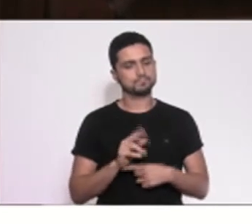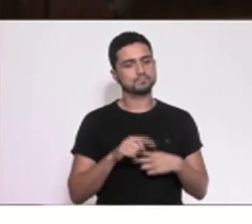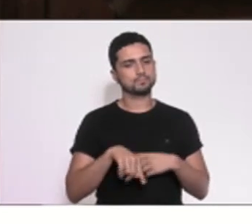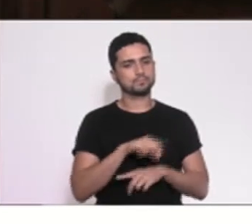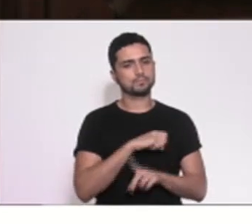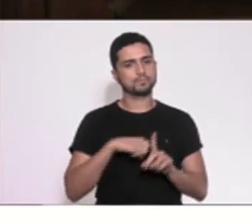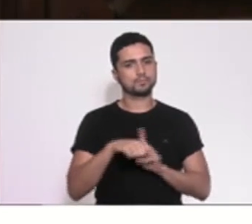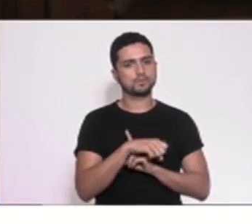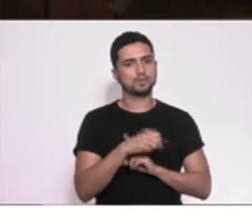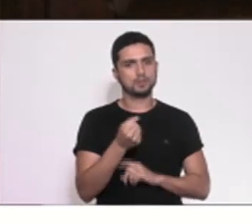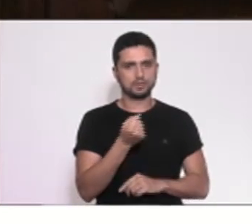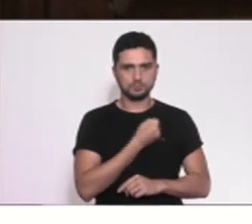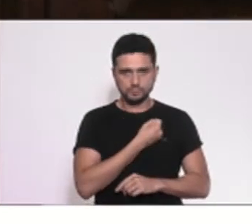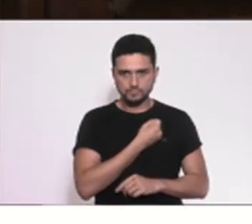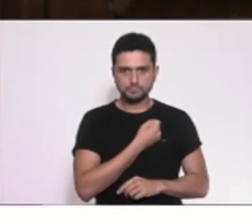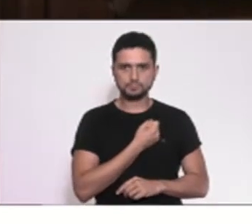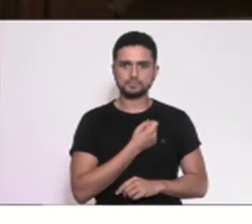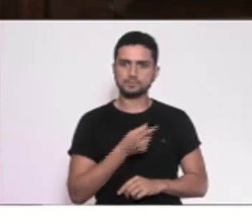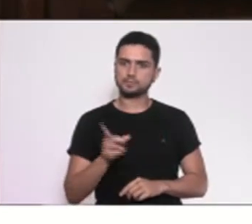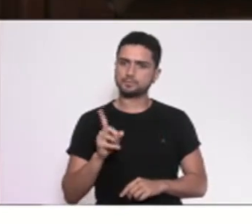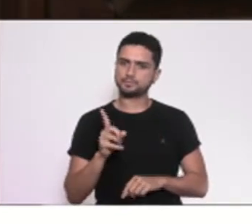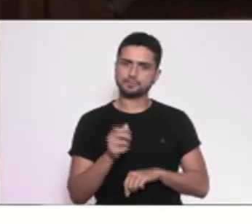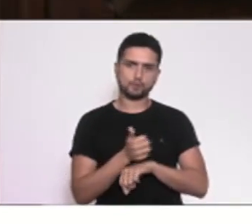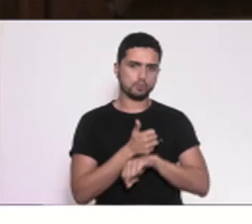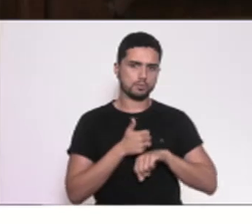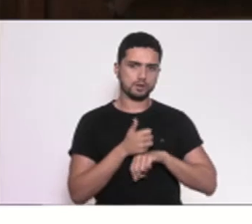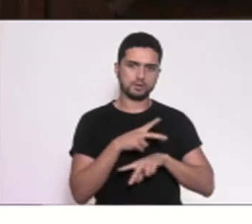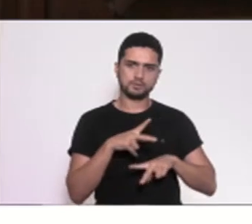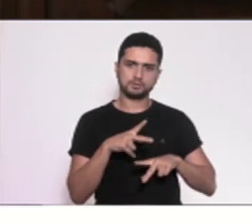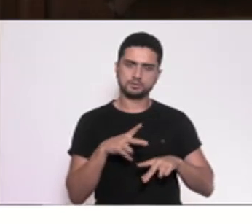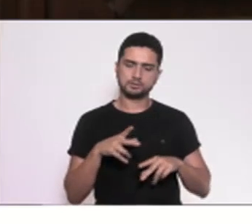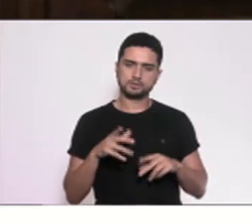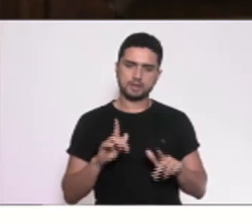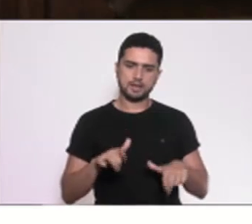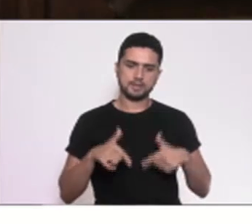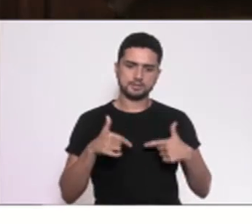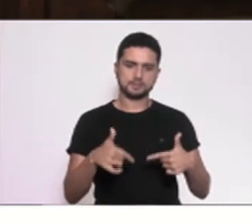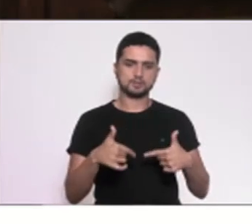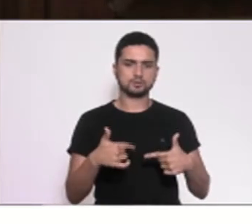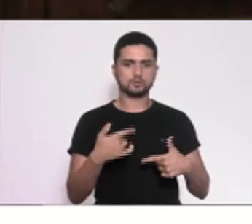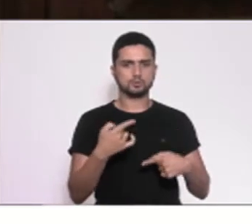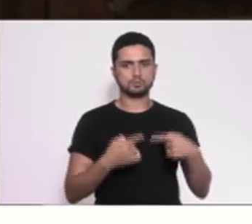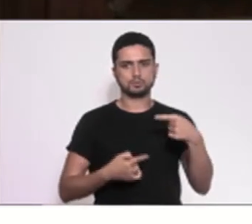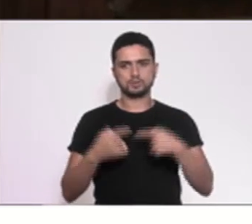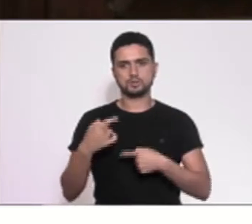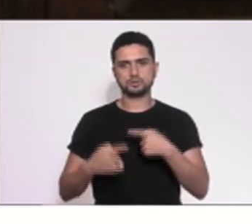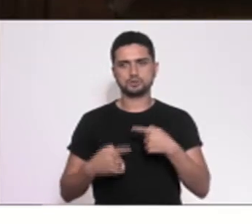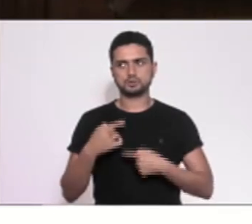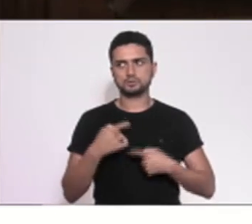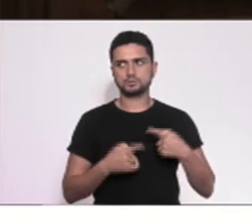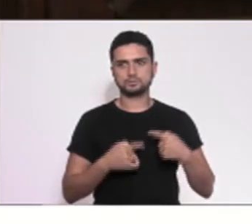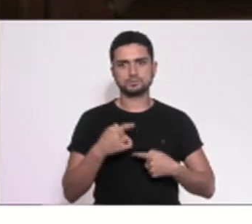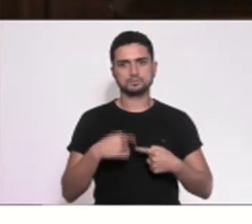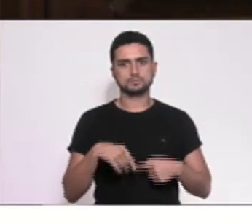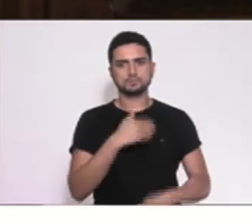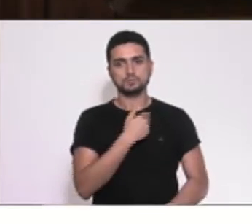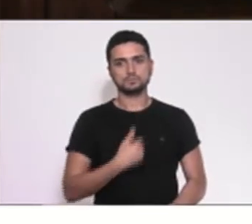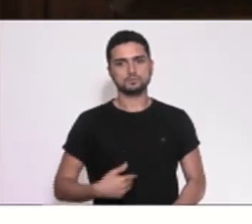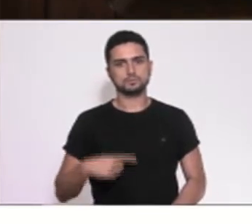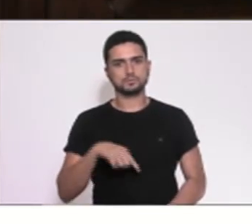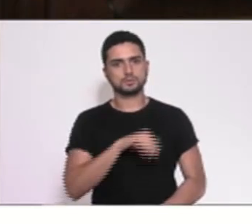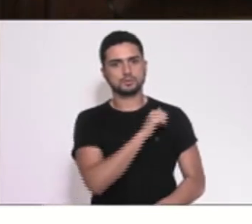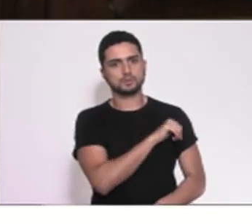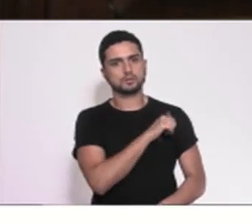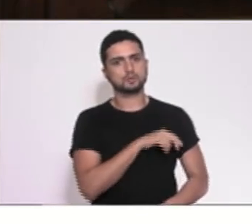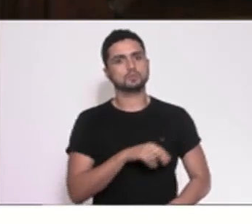não recebeu e não mereceu qualquer ação na política pública do Estado do Rio de Janeiro. É por isso que